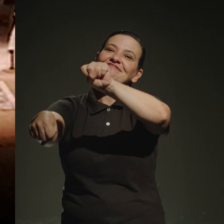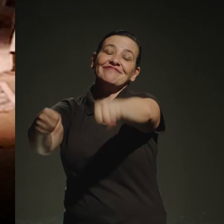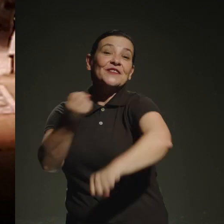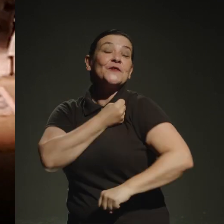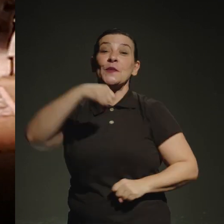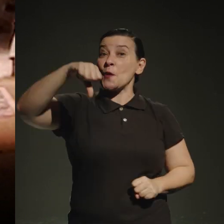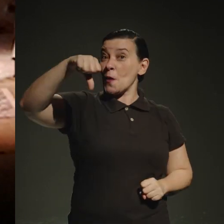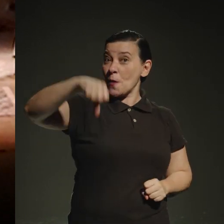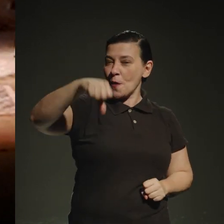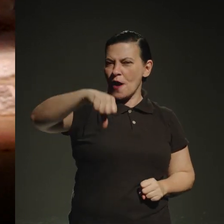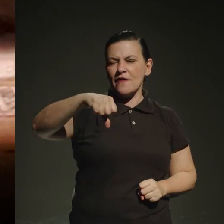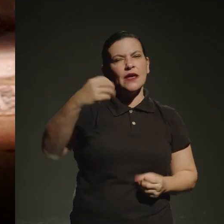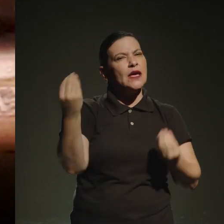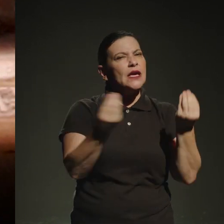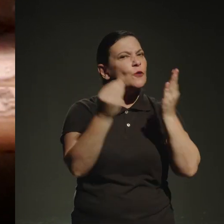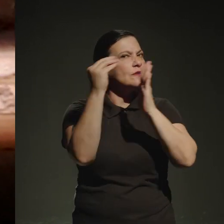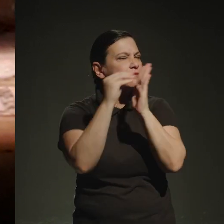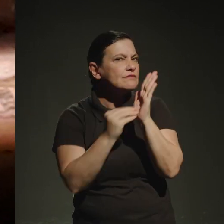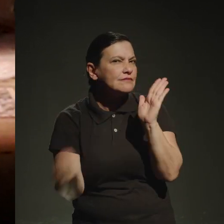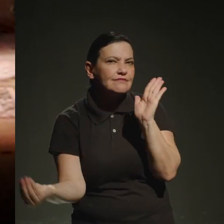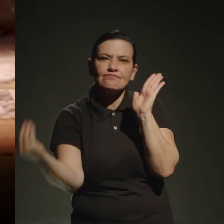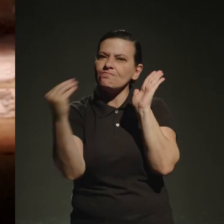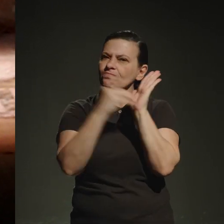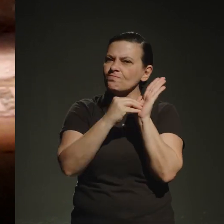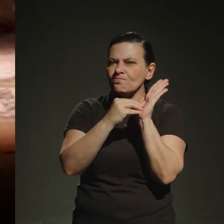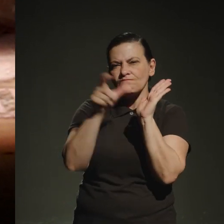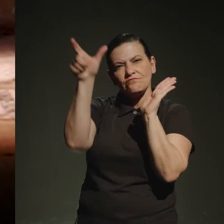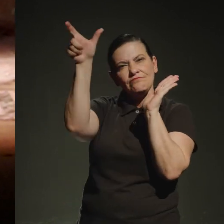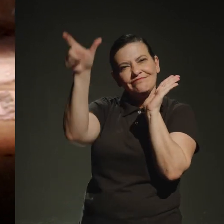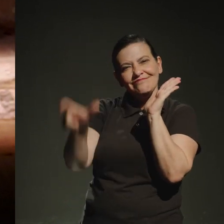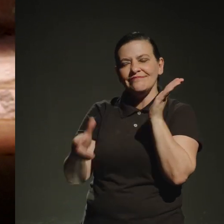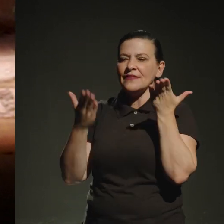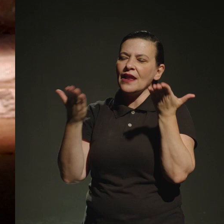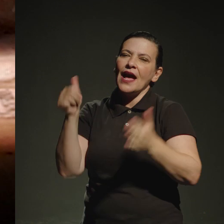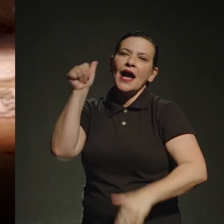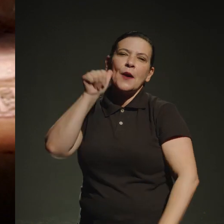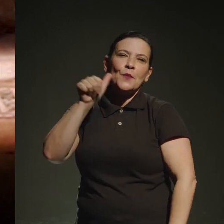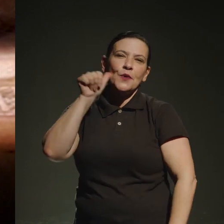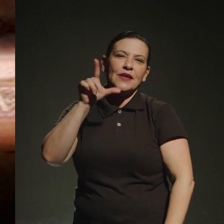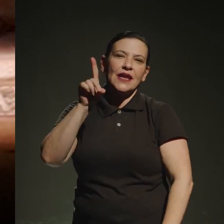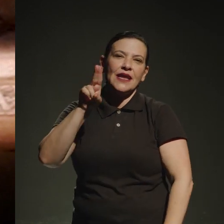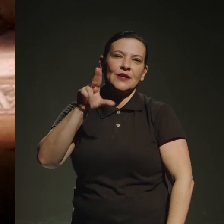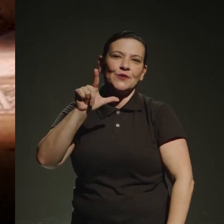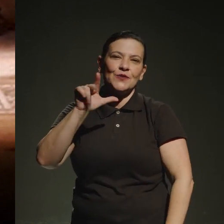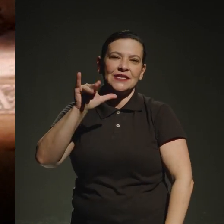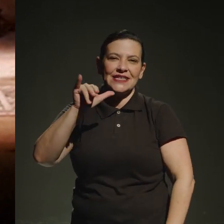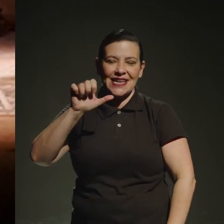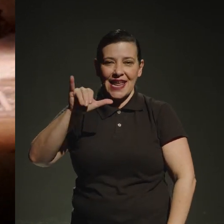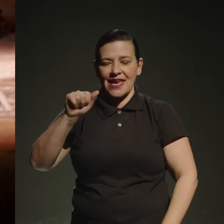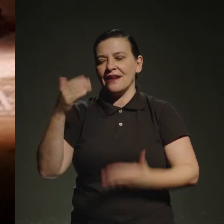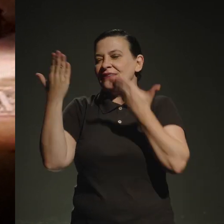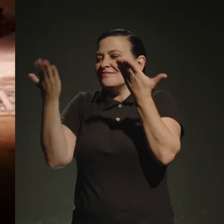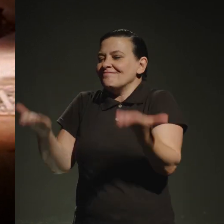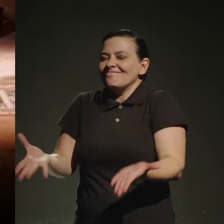Retém teu galope, amigo Rocinante. Não é de minha têmpera partir sem antes despedir-me e com esmero